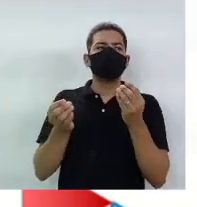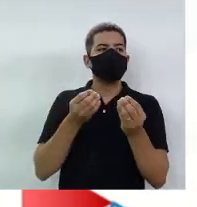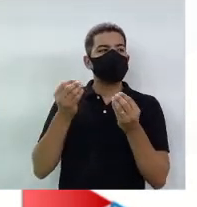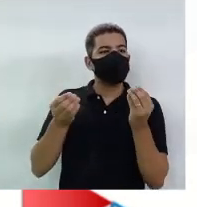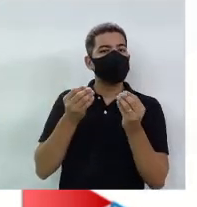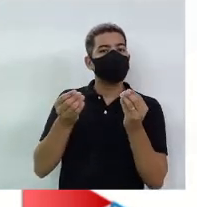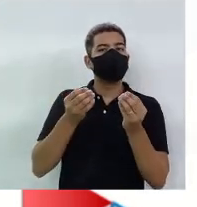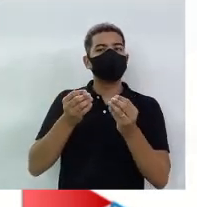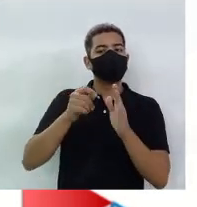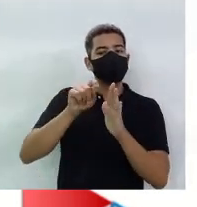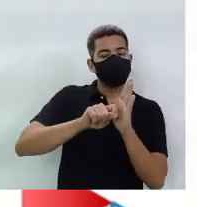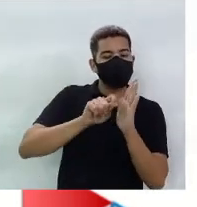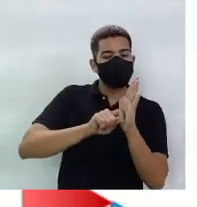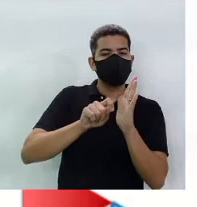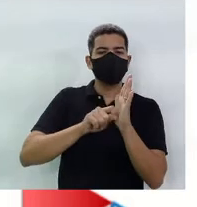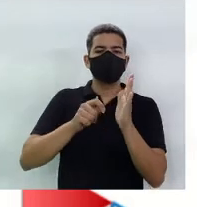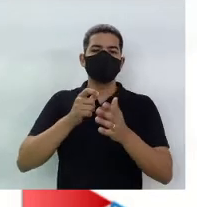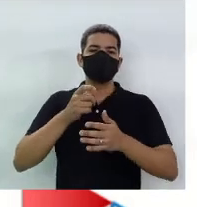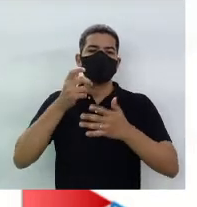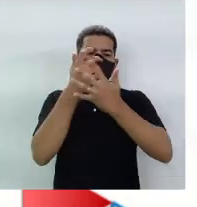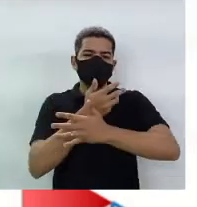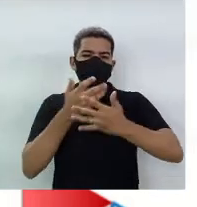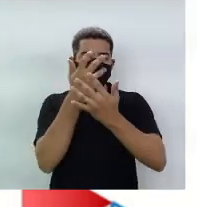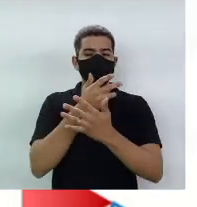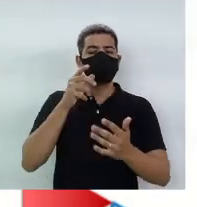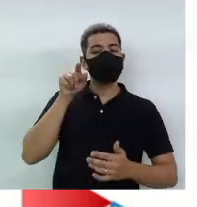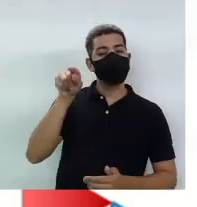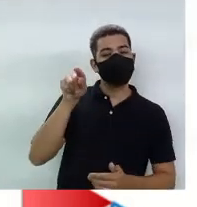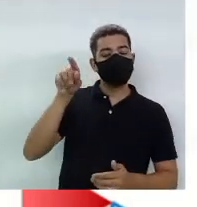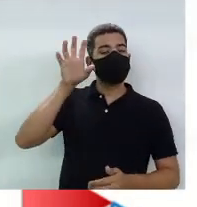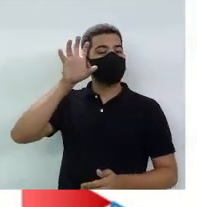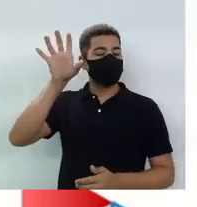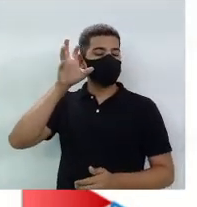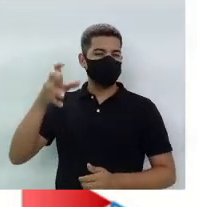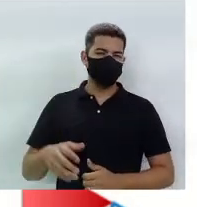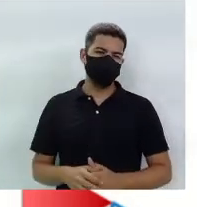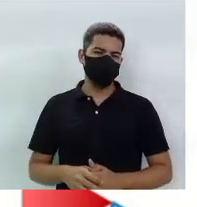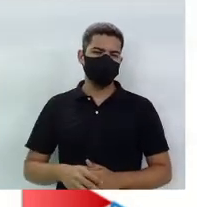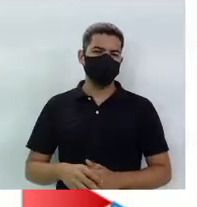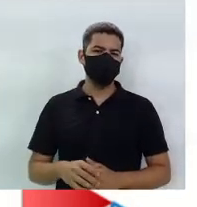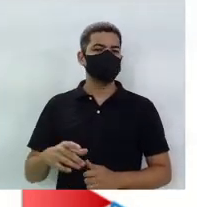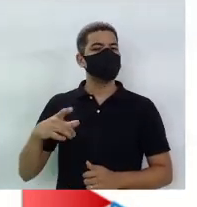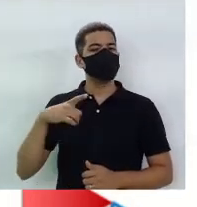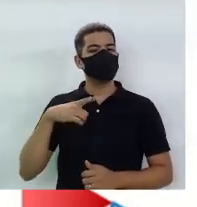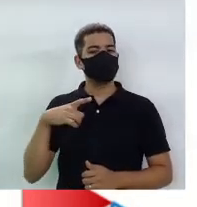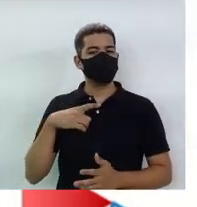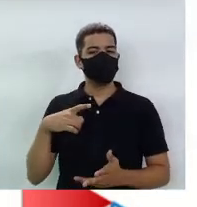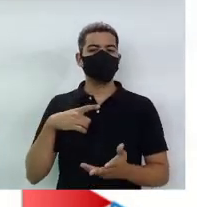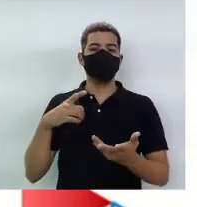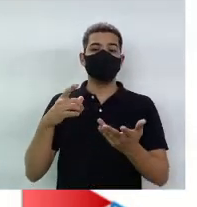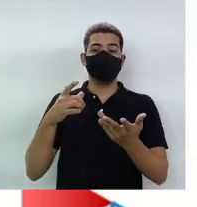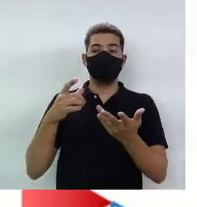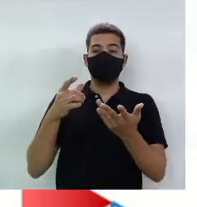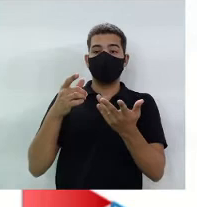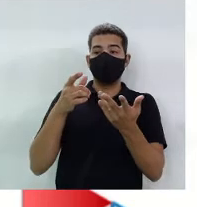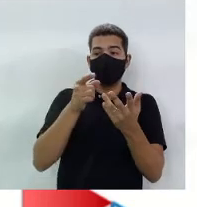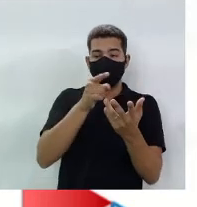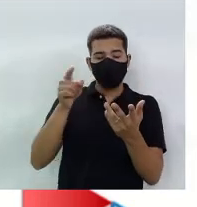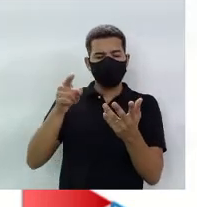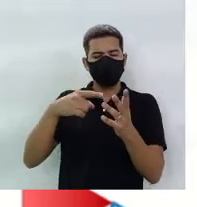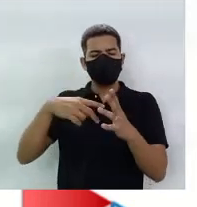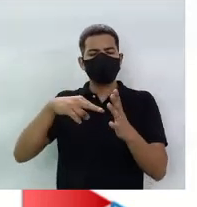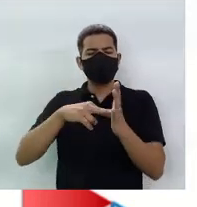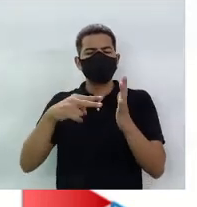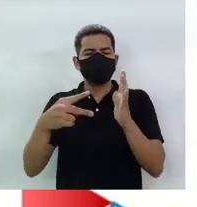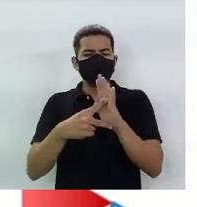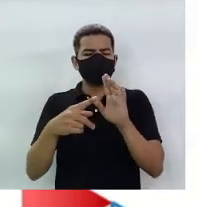cantado, escrito, mesmo pensado, concreto e único. Ele não se repete, que gera significação